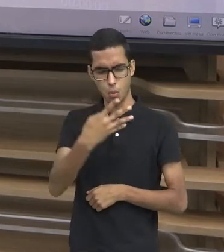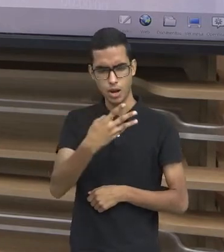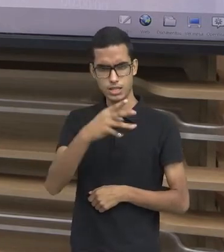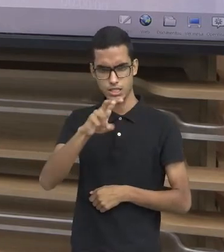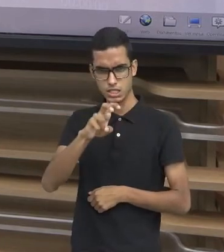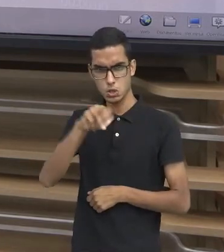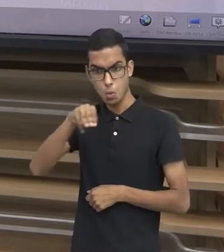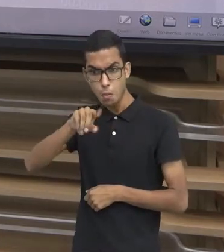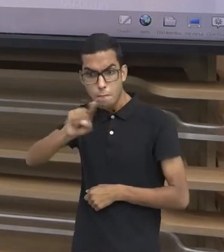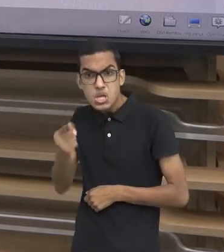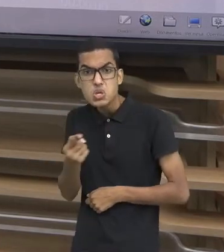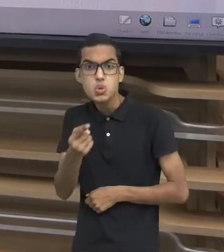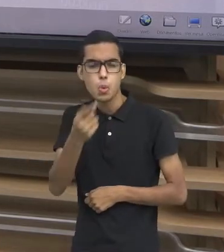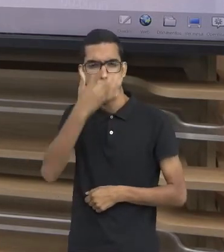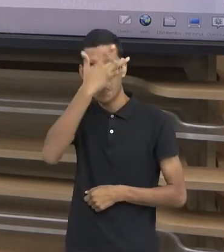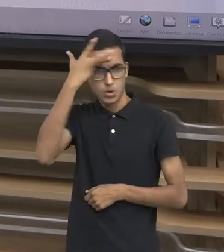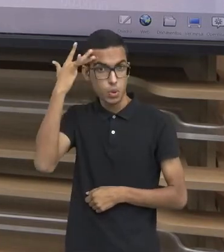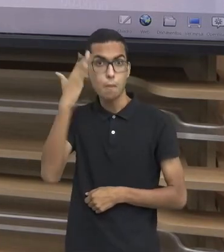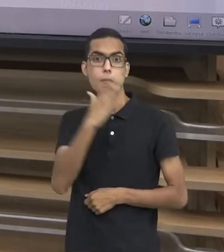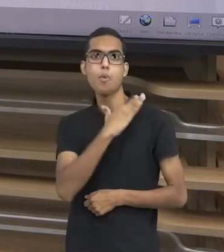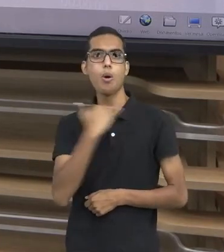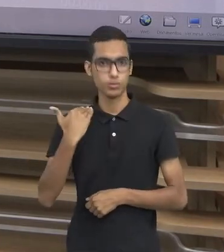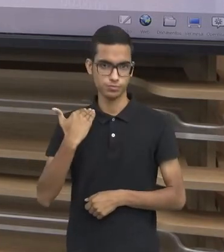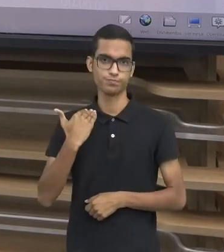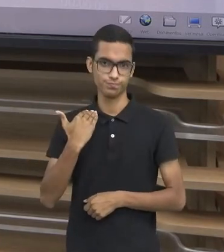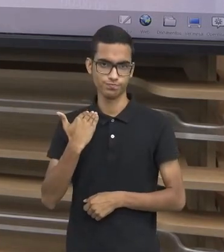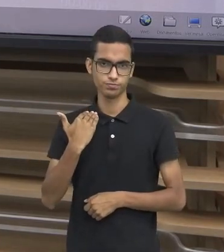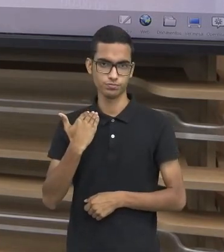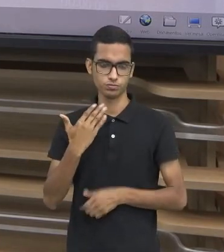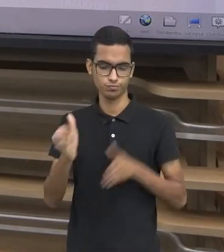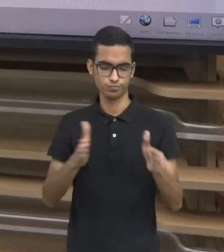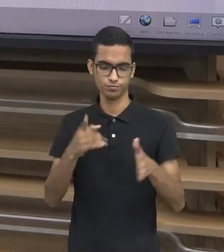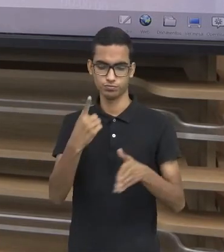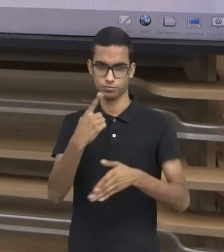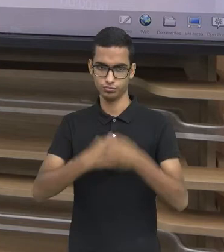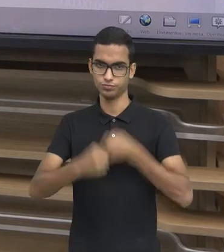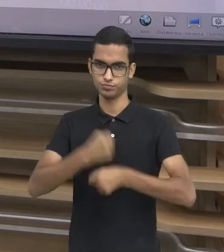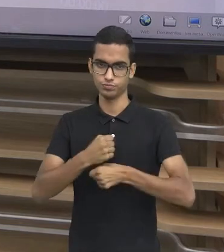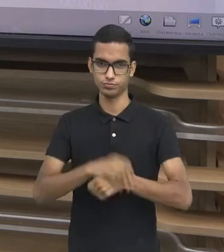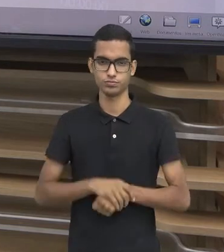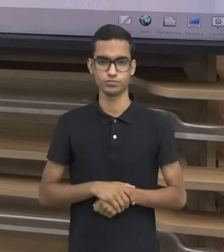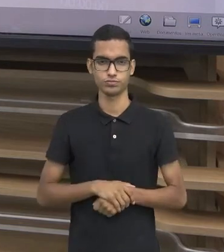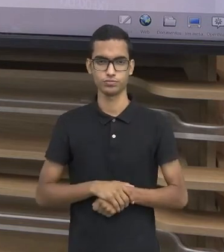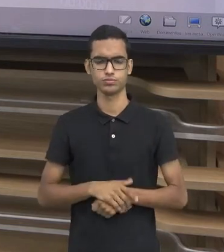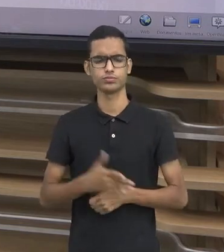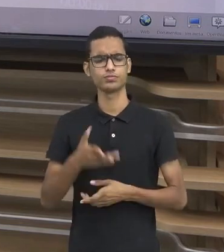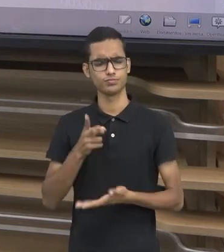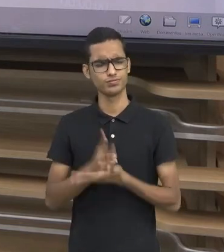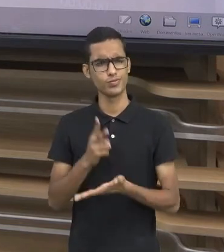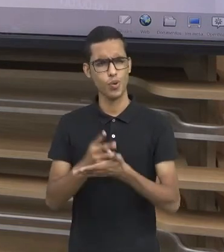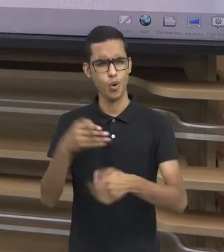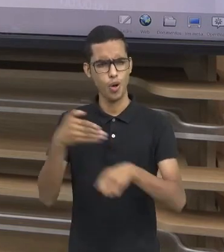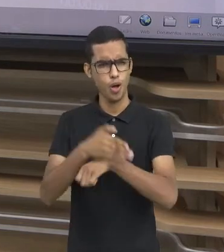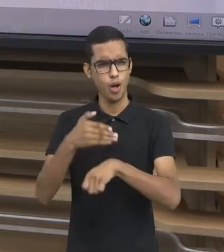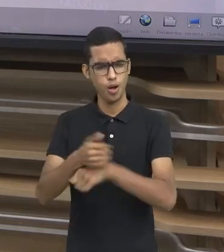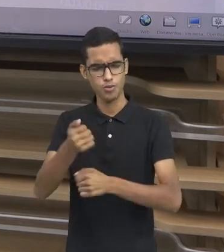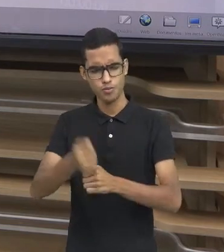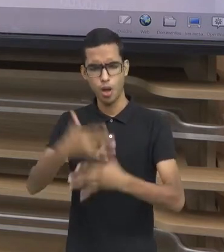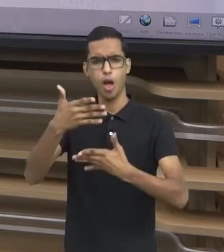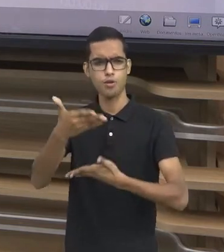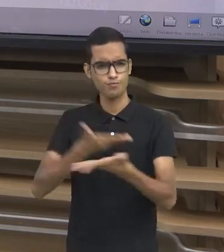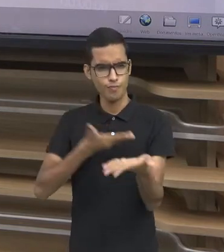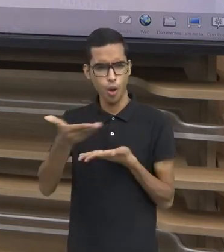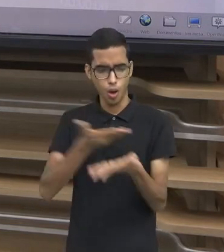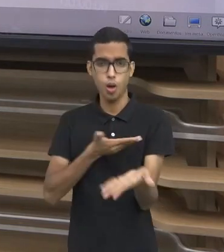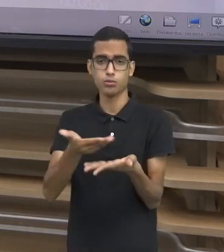pessoas mortas em menos de um ano. Então, vamos lá para a nossa próxima questão. Continuem participando, continuem interagindo